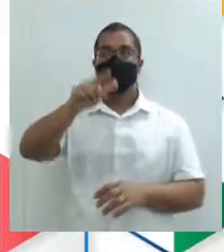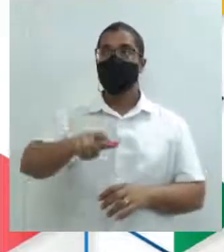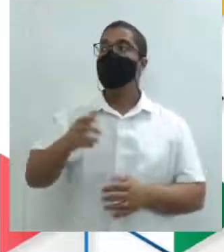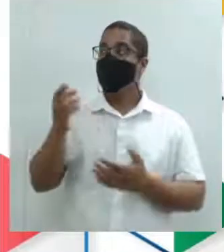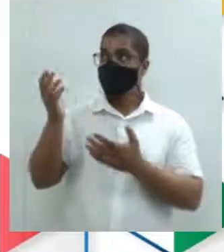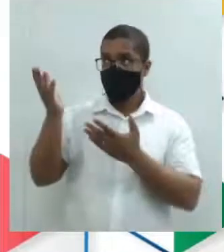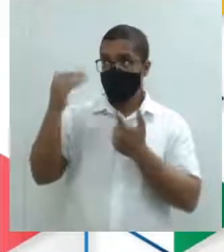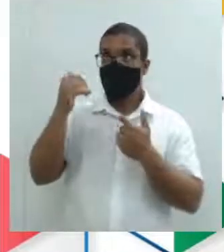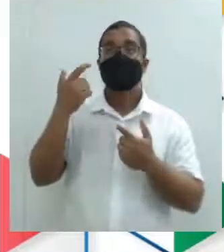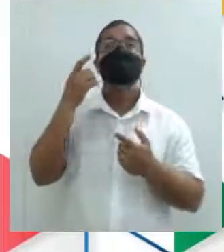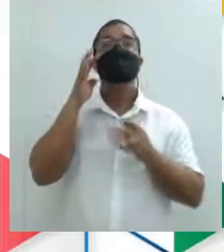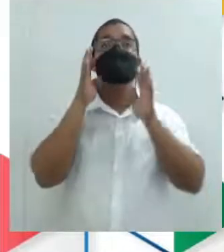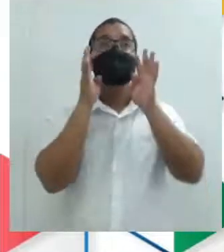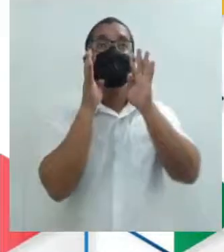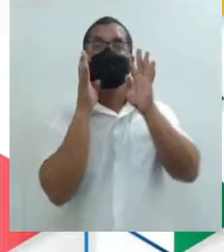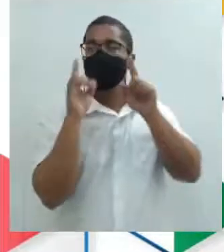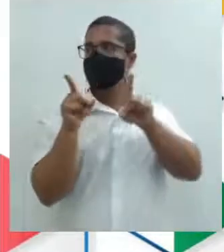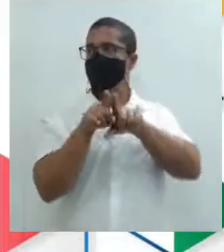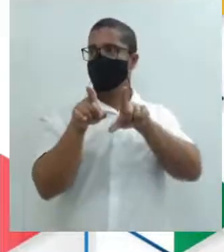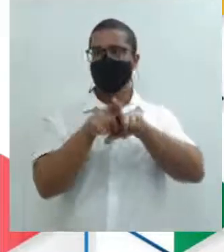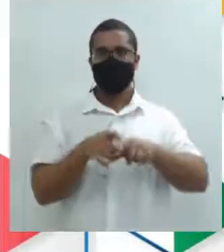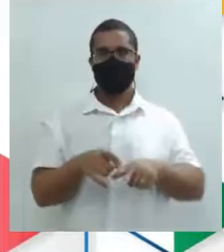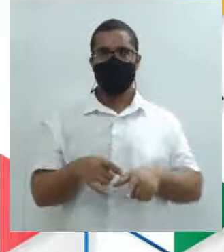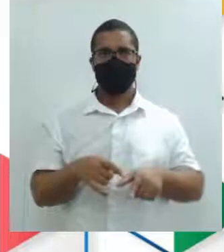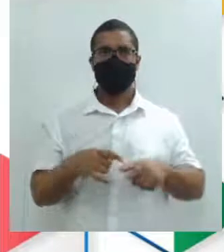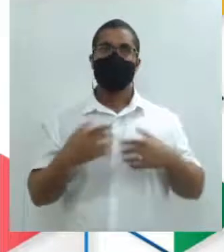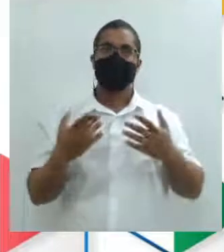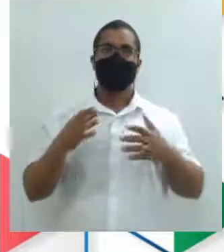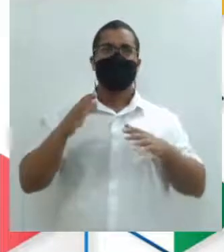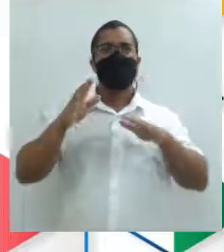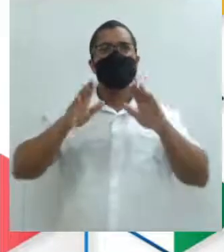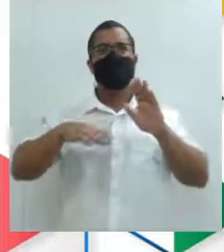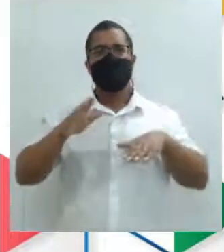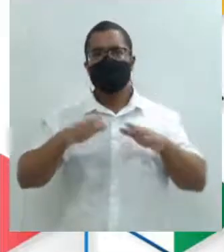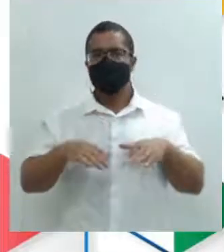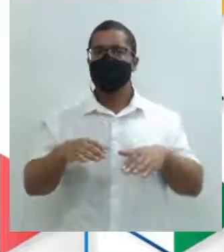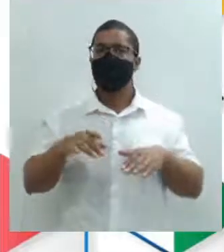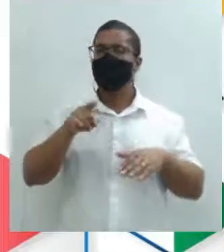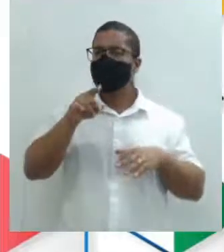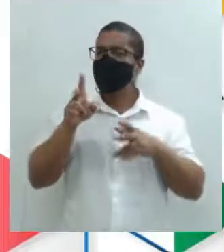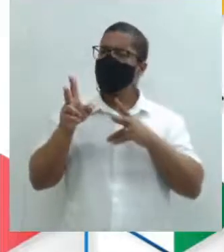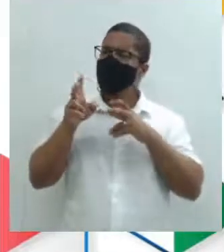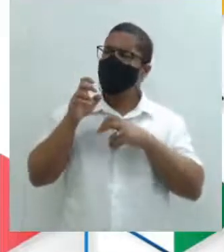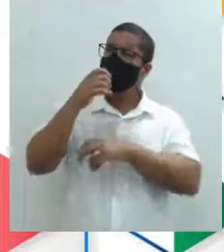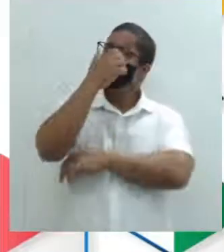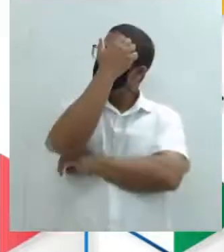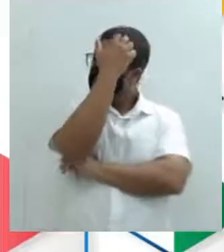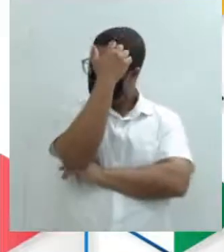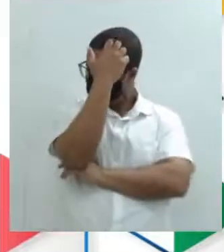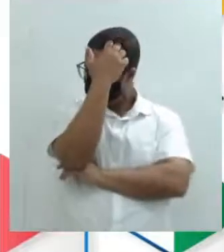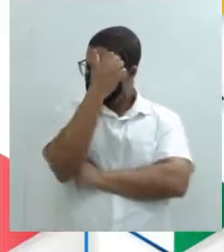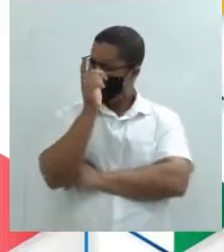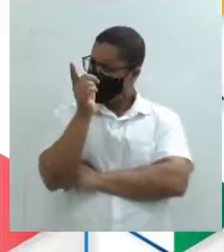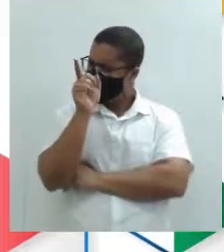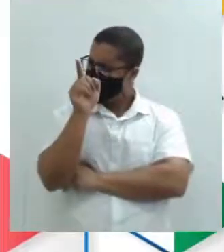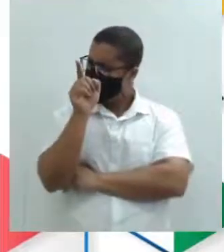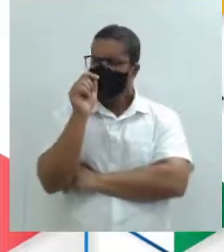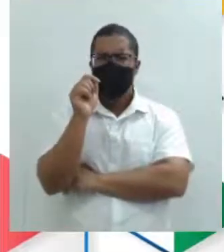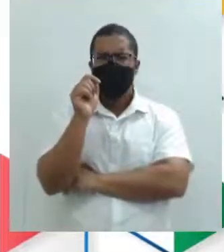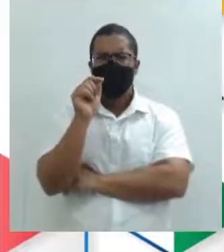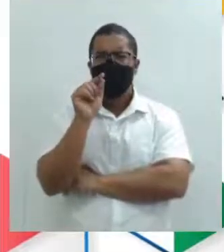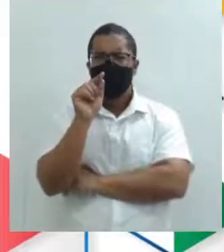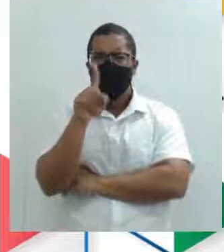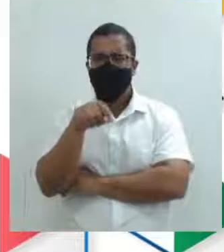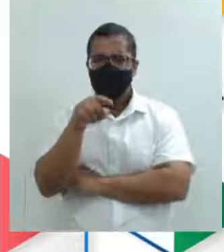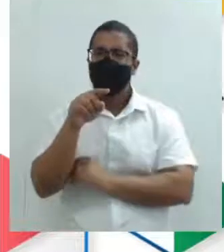ver também. Gente, provavelmente você também deve ter percebido aí nessa tirinha a presença